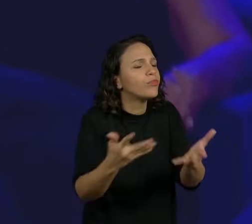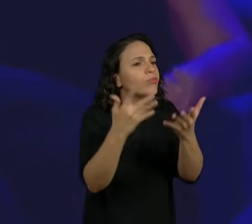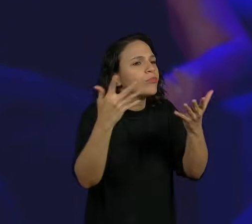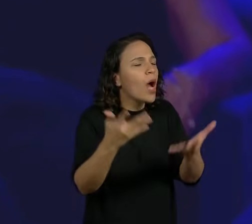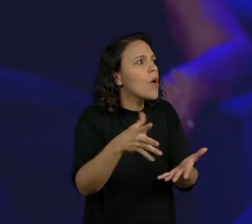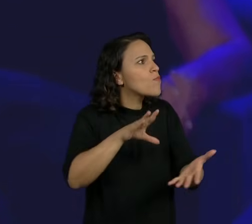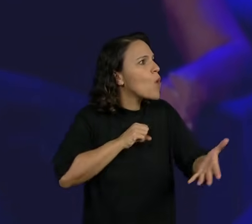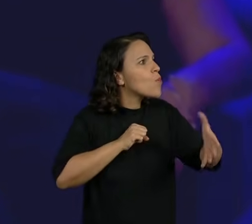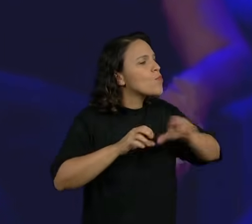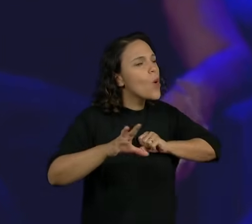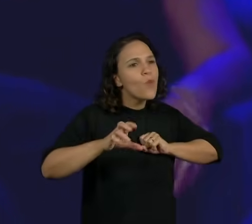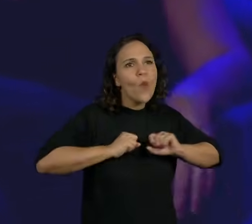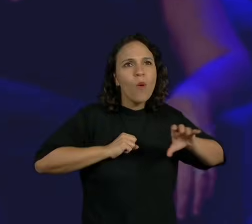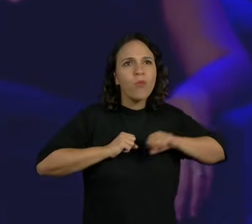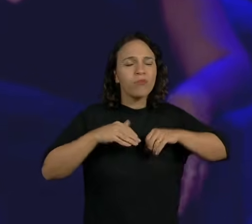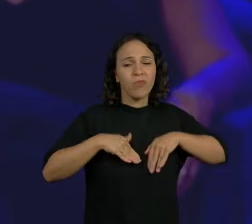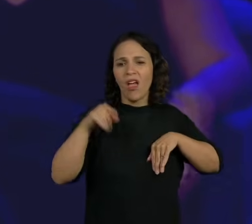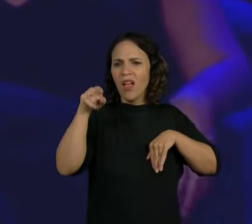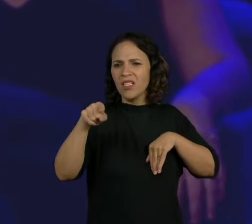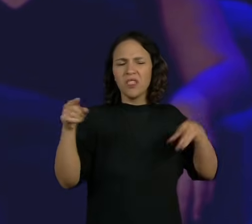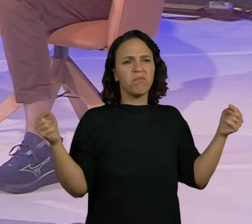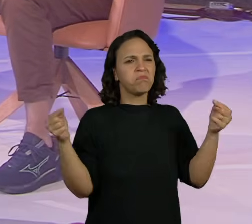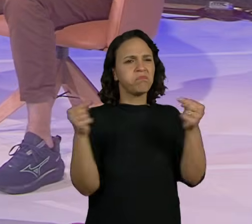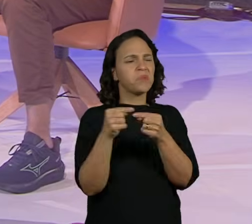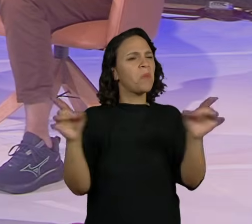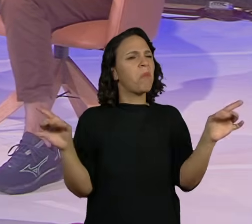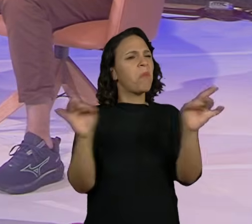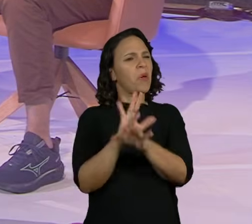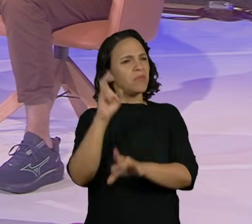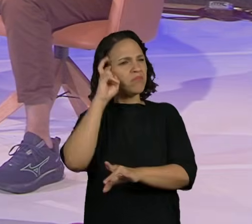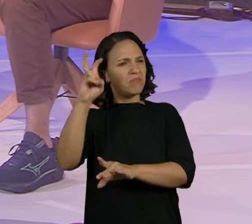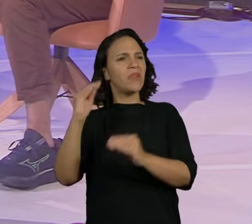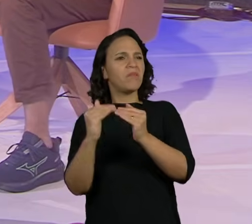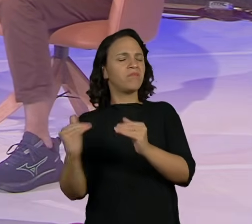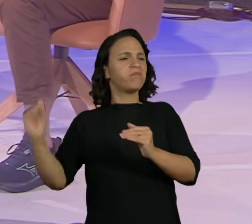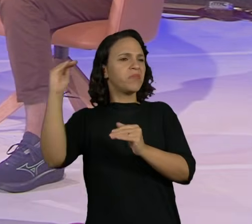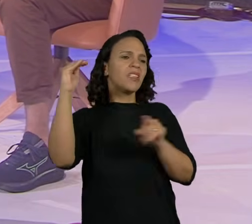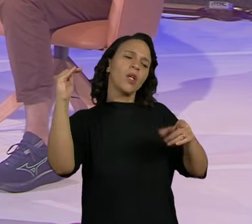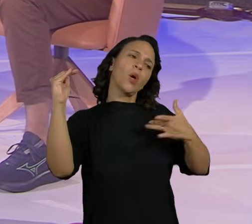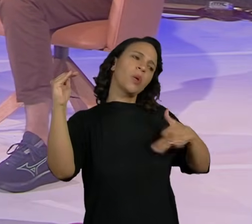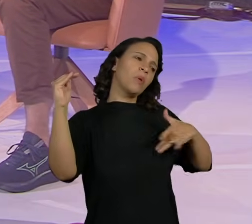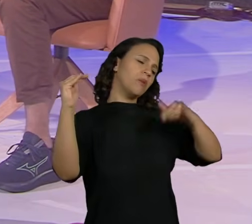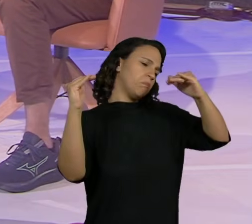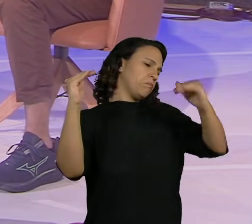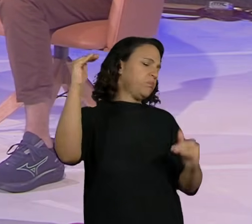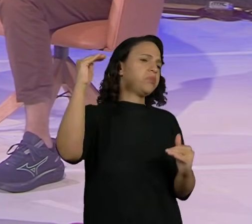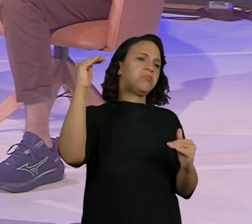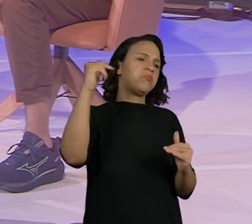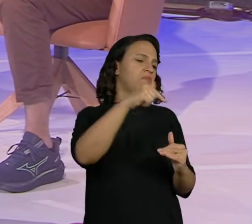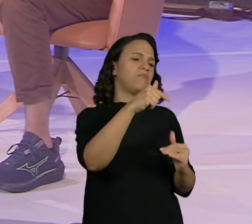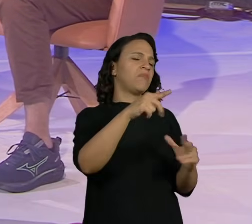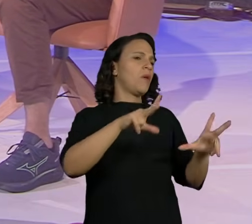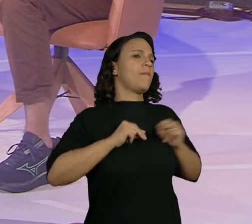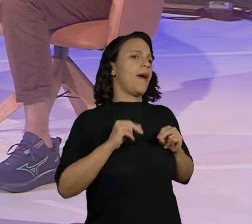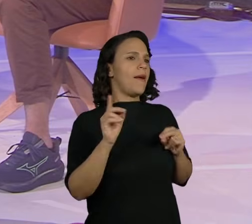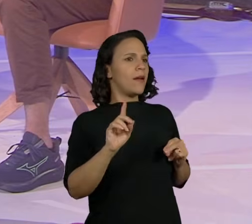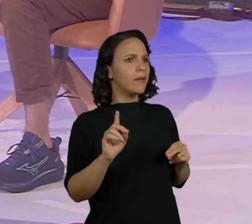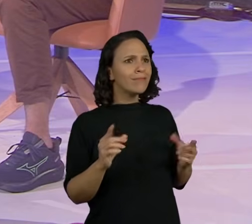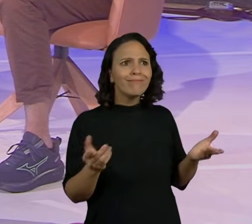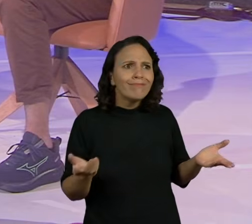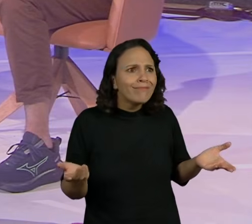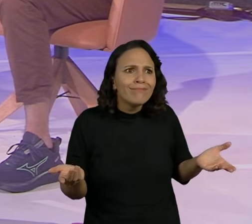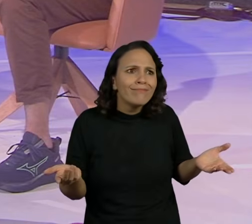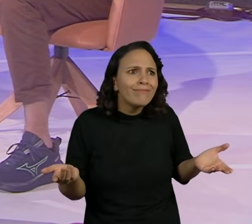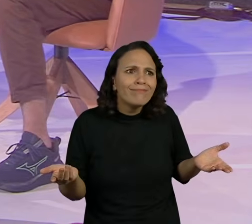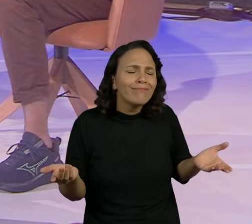recebe. Não é que não, esse aqui nasceu genial e esse aqui nasceu coitado, né? Tá o QI lá embaixo, tá não sei o quê, não vai para nada. Não é